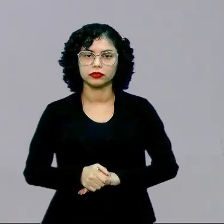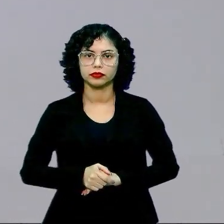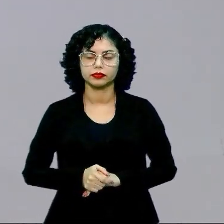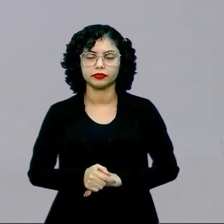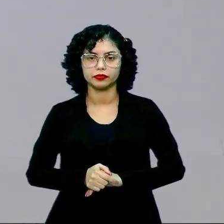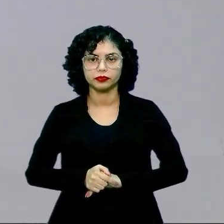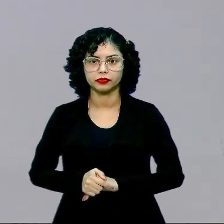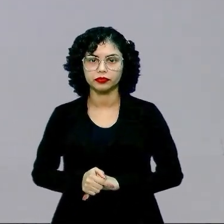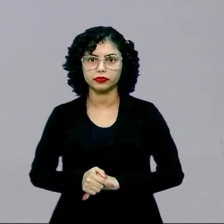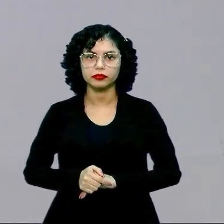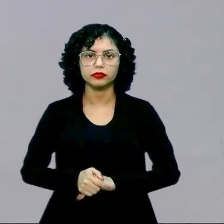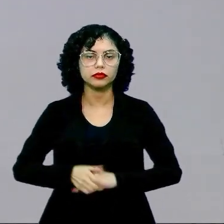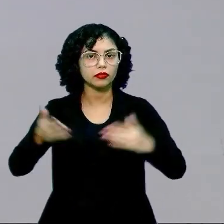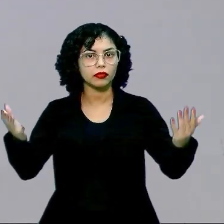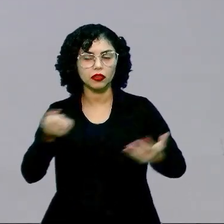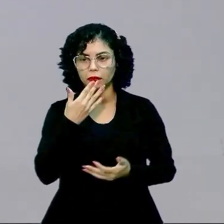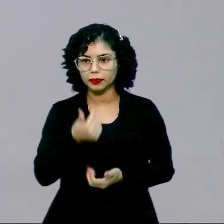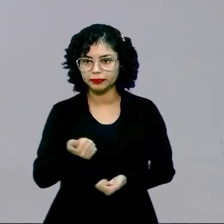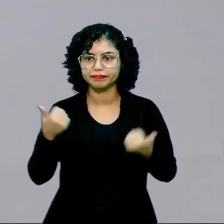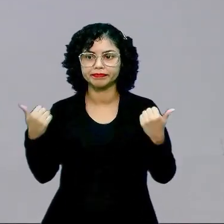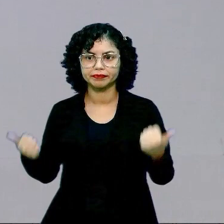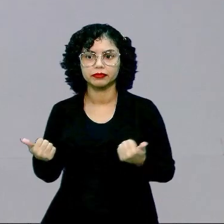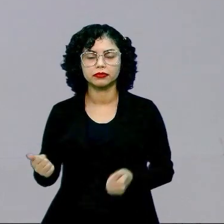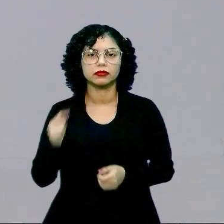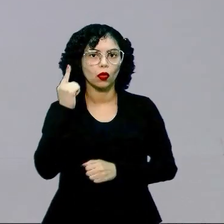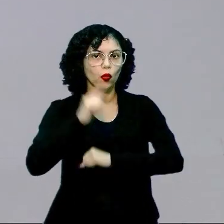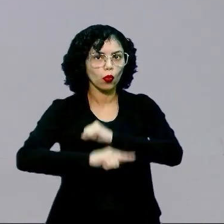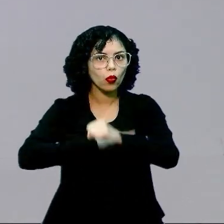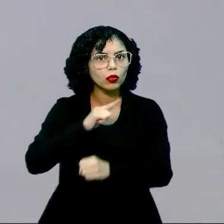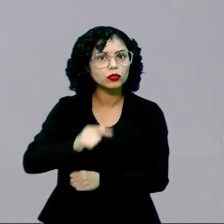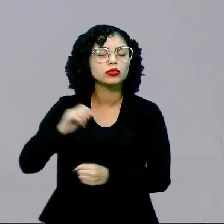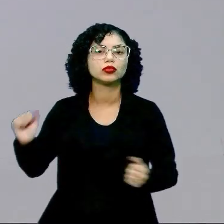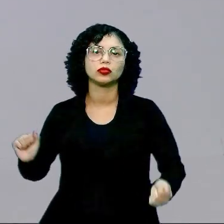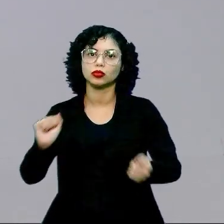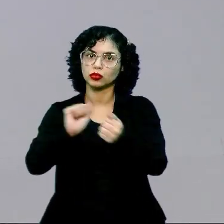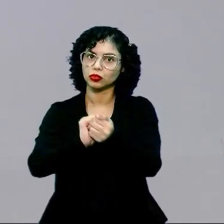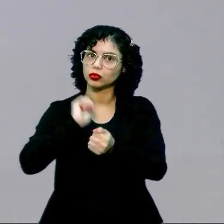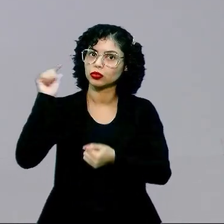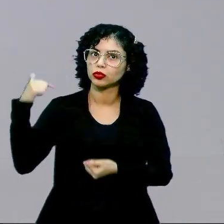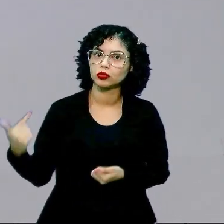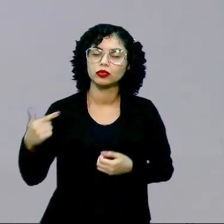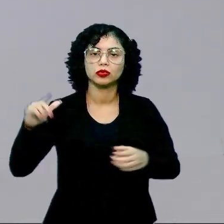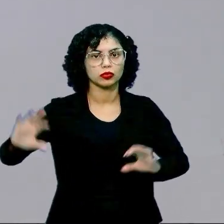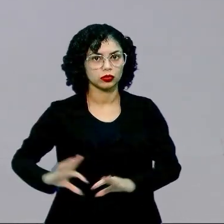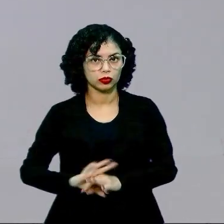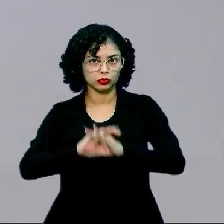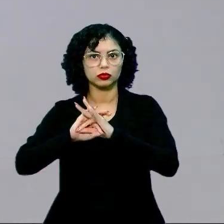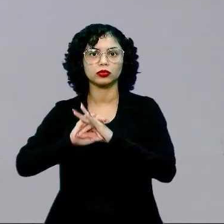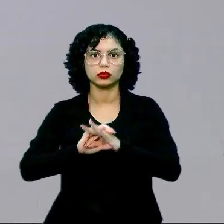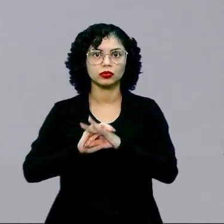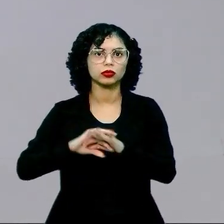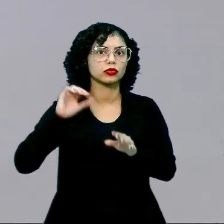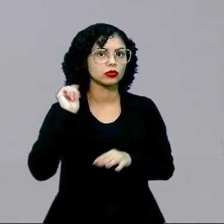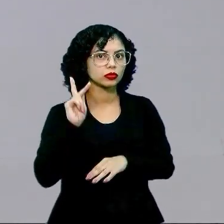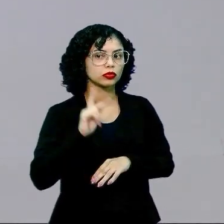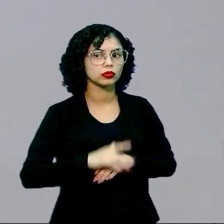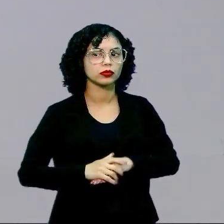certo? Então, beleza, um átomo se une com o outro, forma uma ligação química,